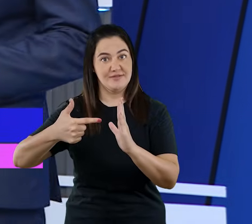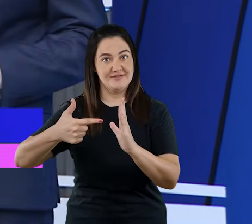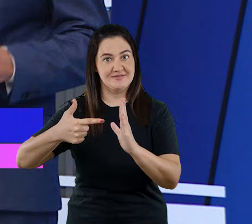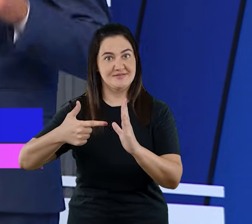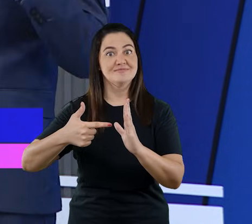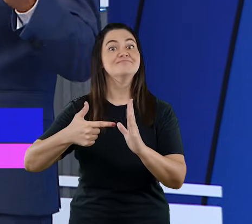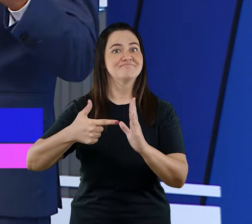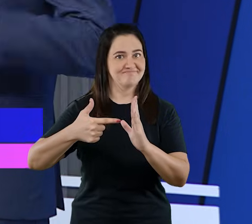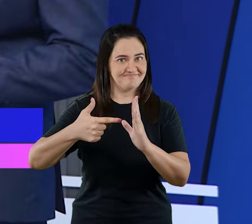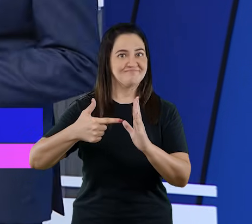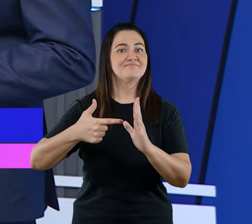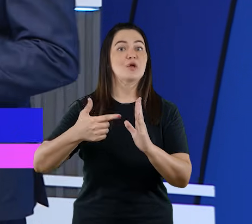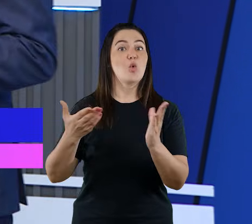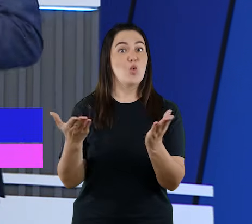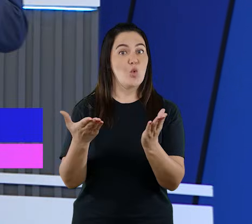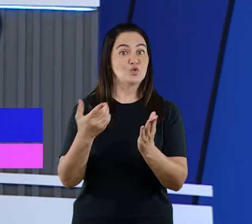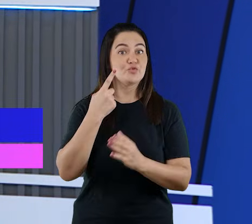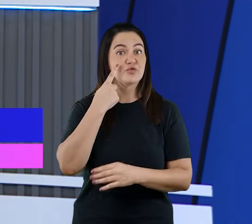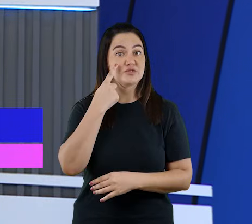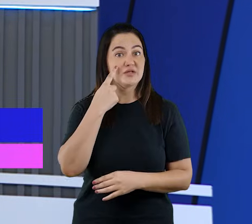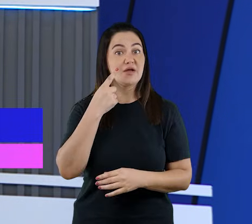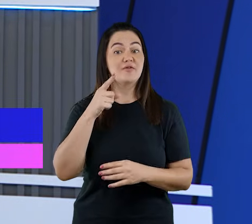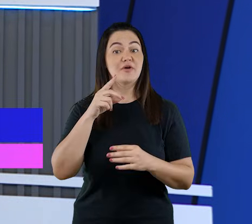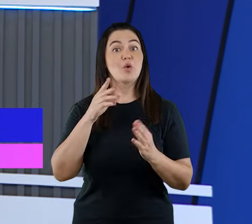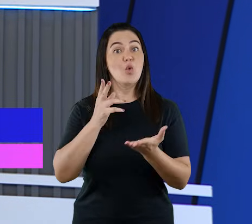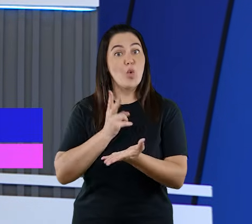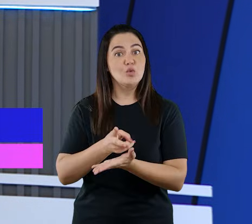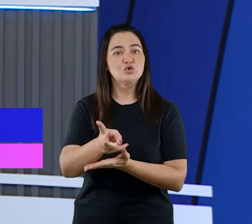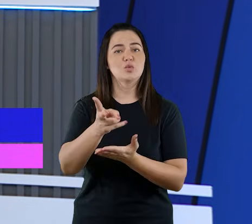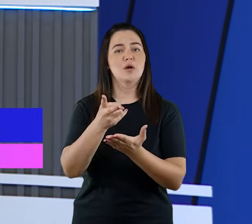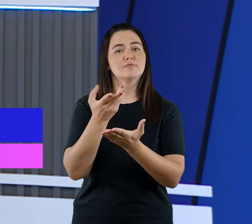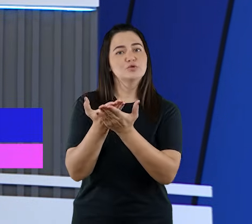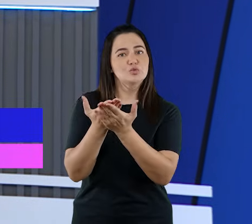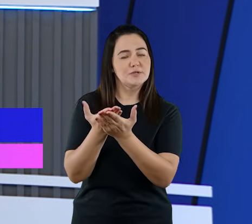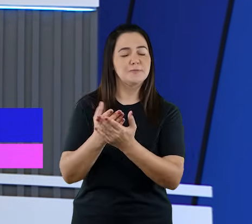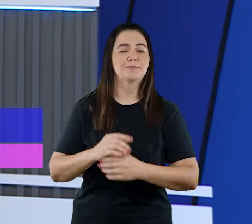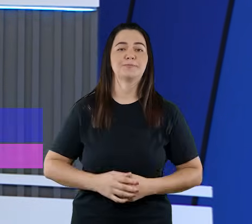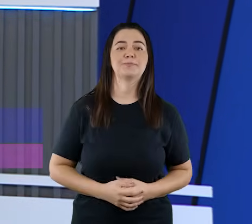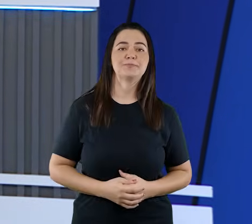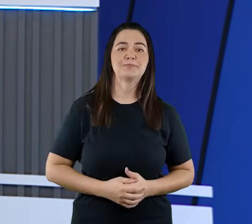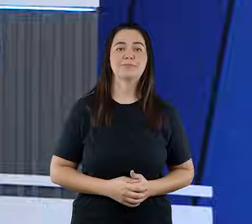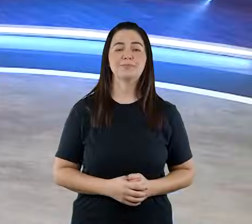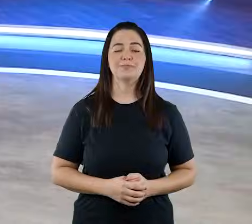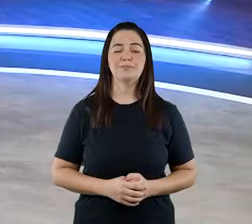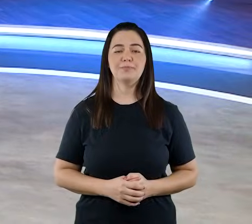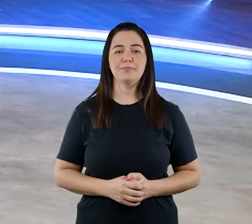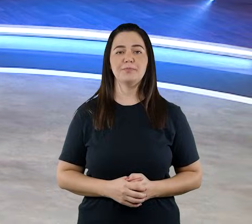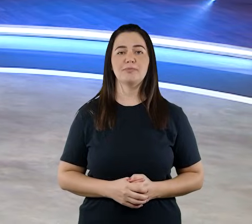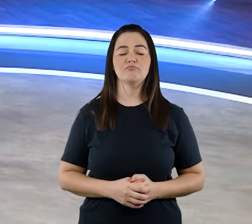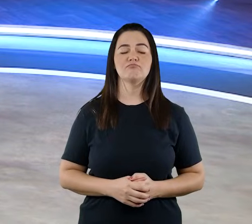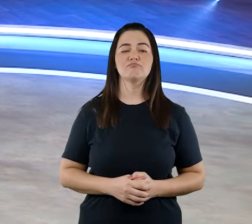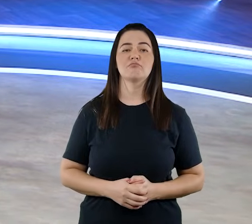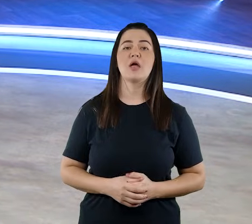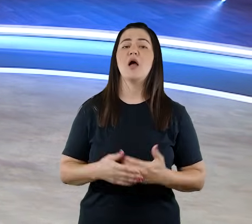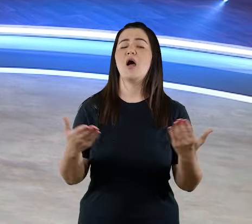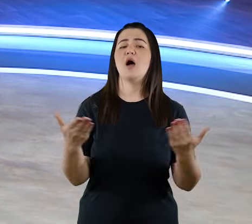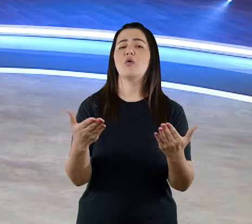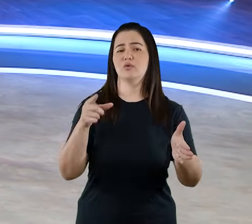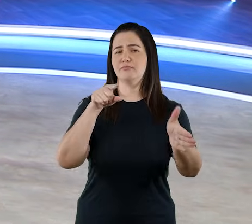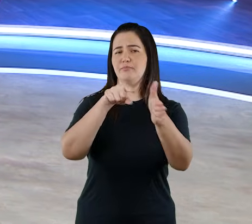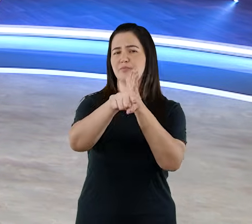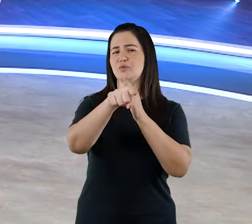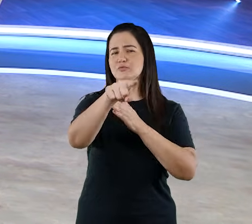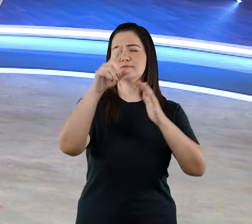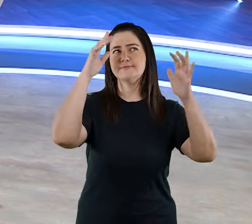22, parte 1. Hoje nós vamos para o tema 22, parte número 2. Uma